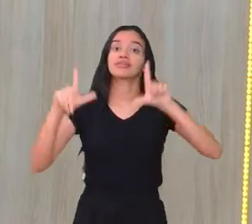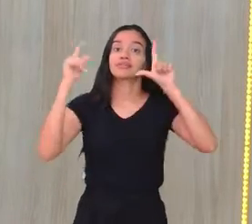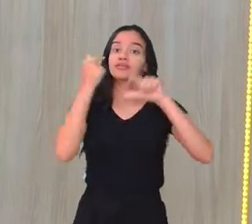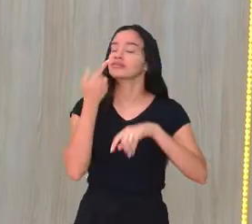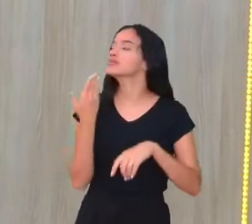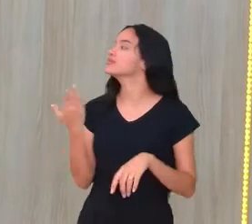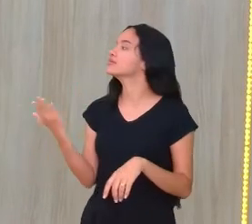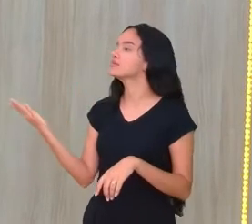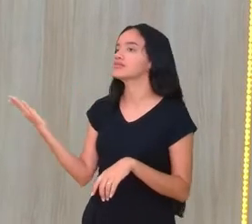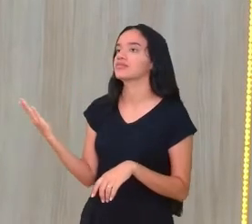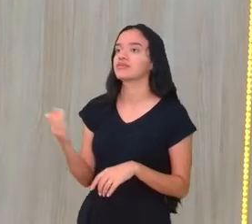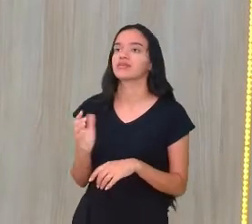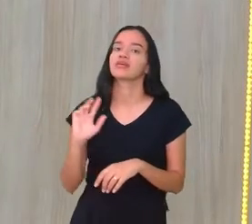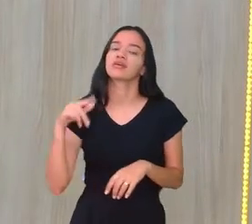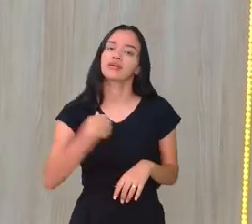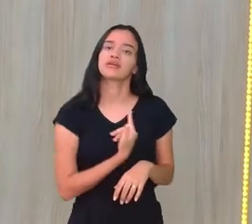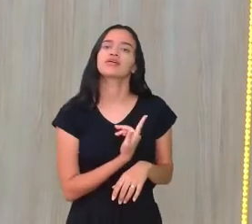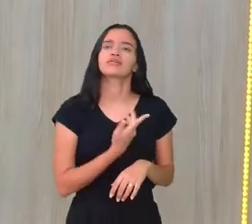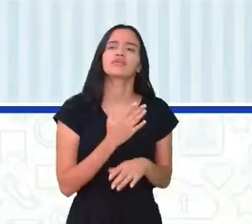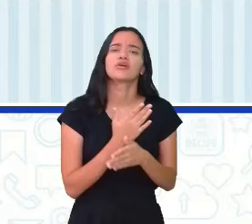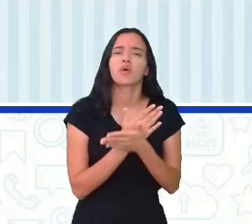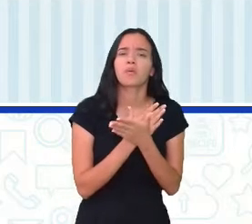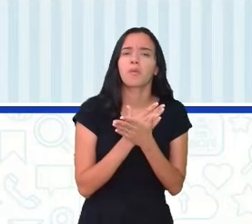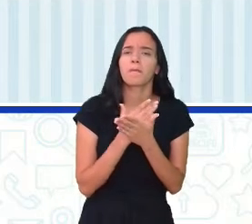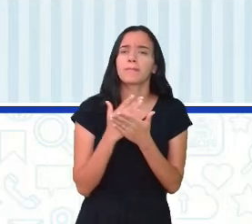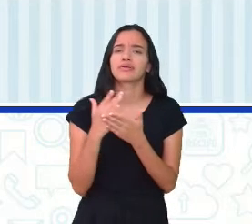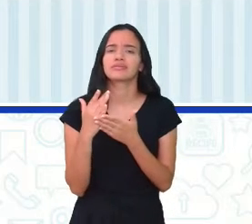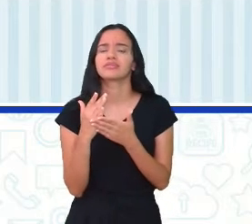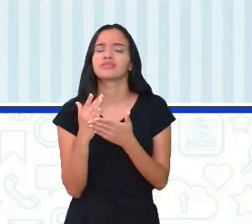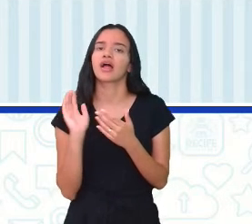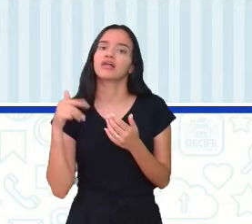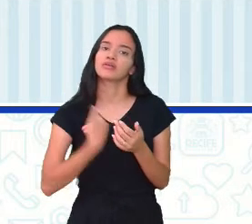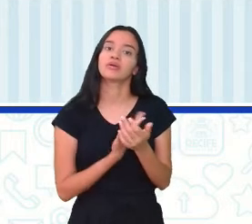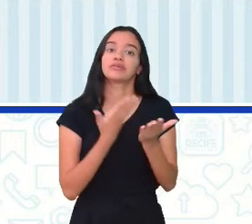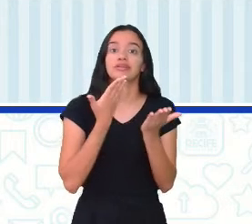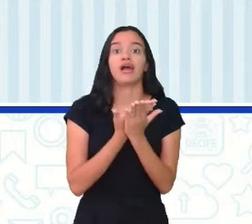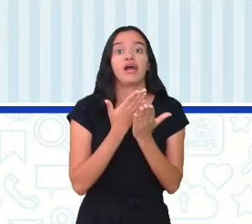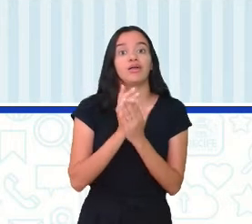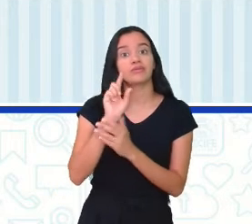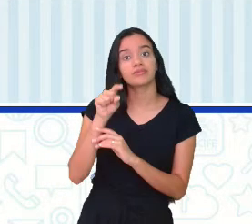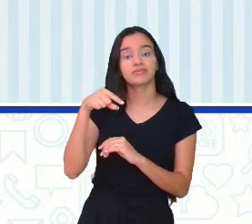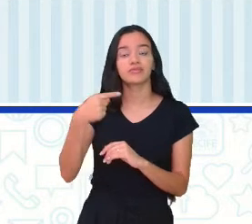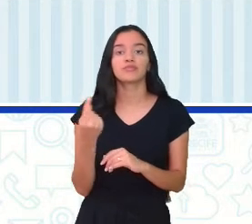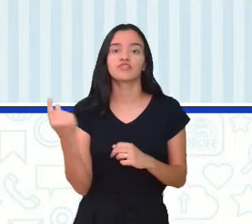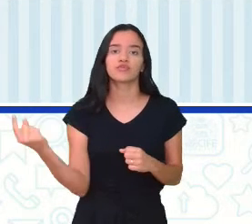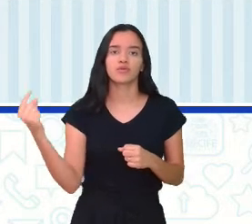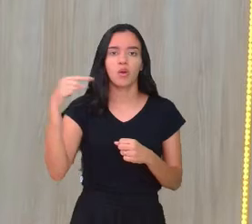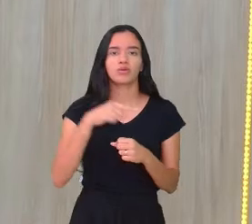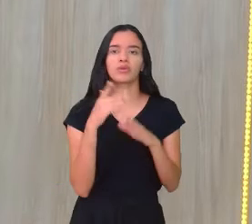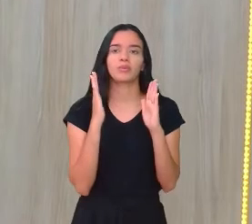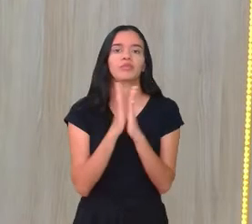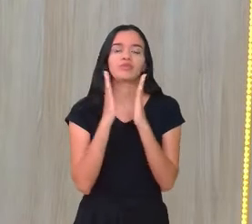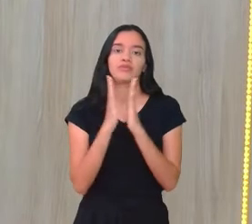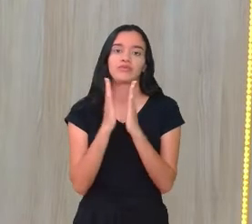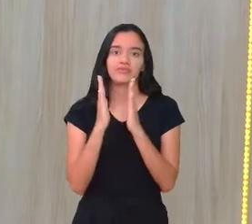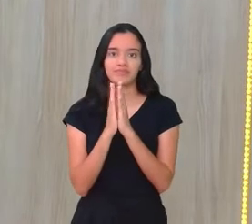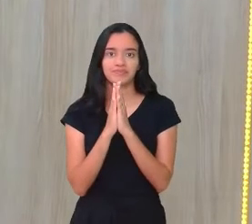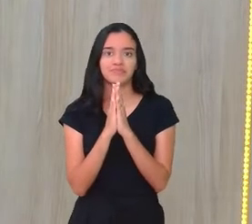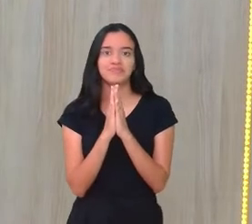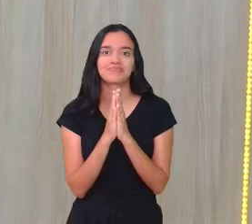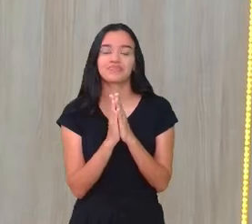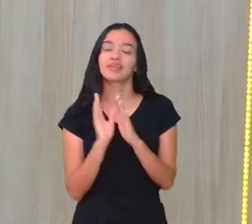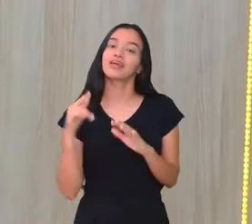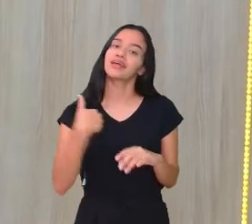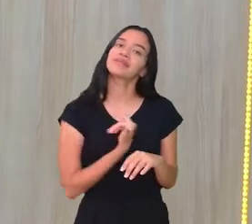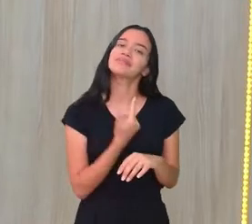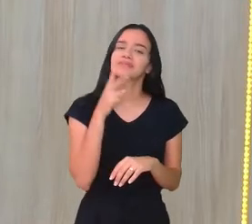vai ser o slide que a gente vai começar a nossa aula seguinte, tá? Volta aqui para mim, por favor. Então, vê só, ó, a